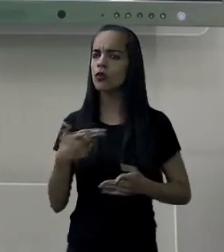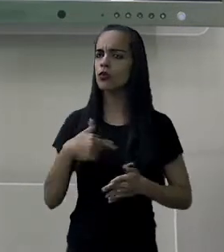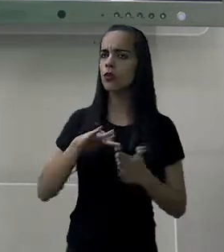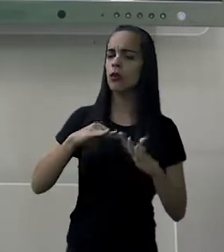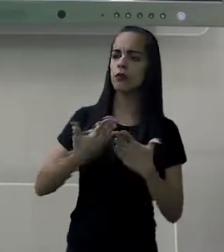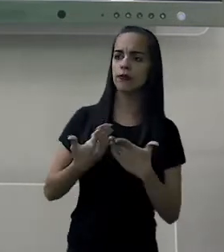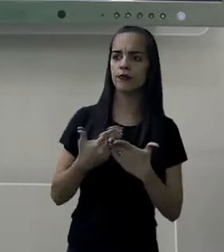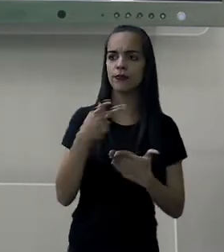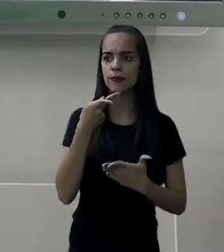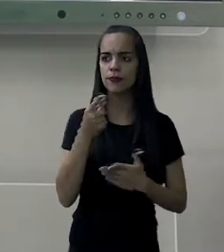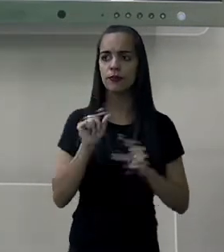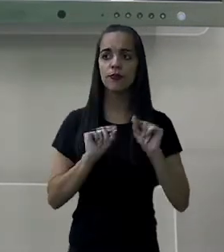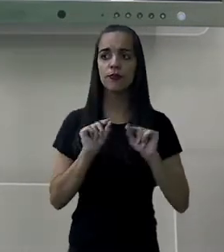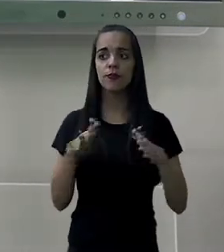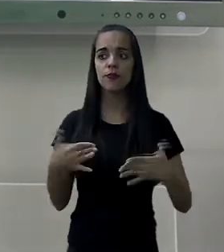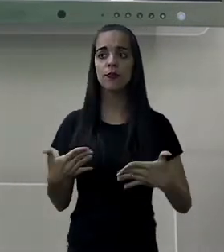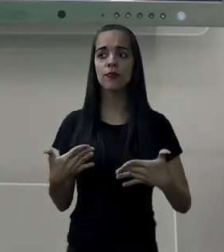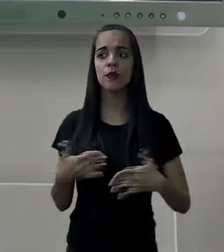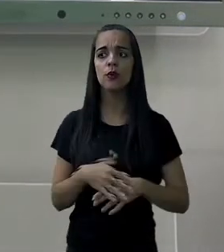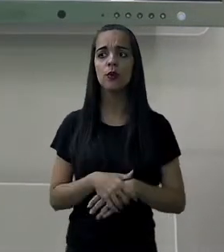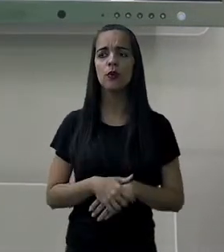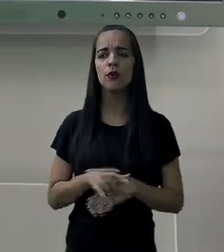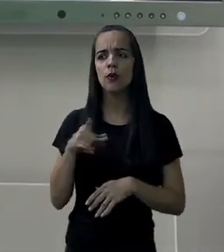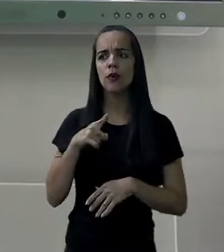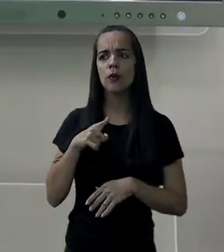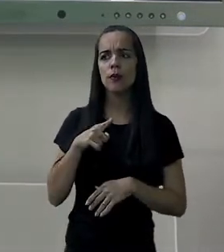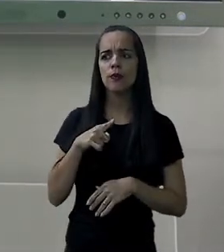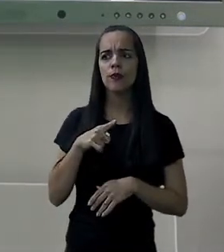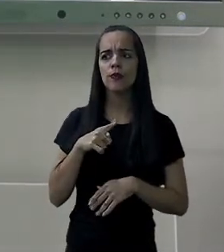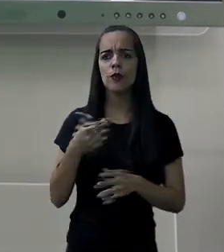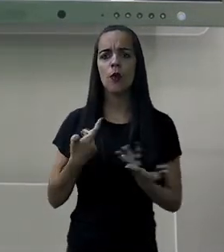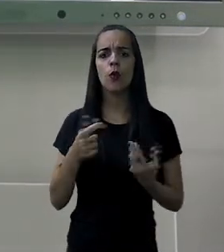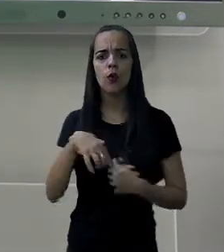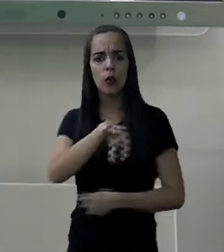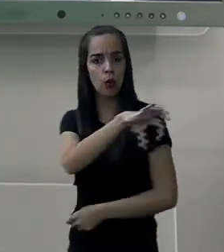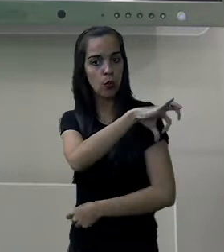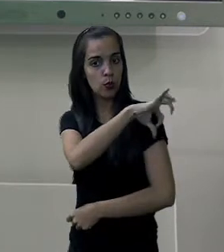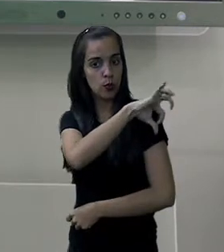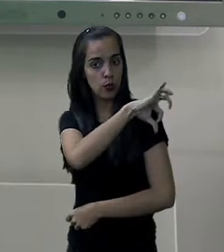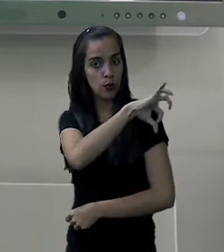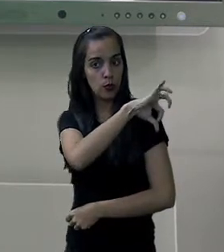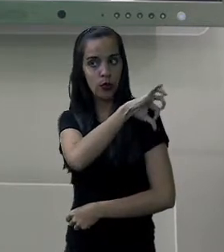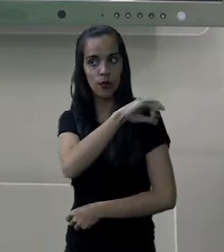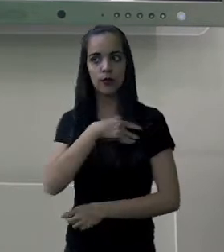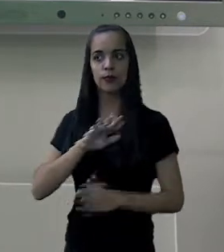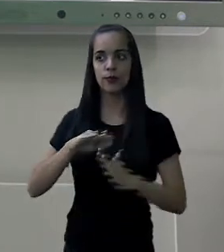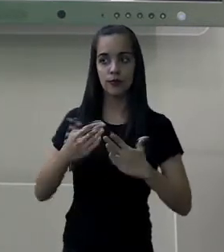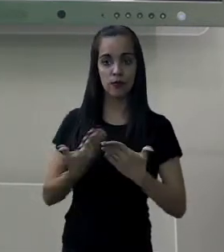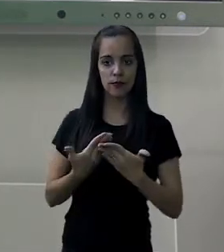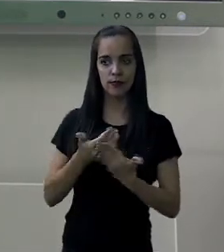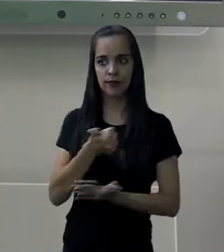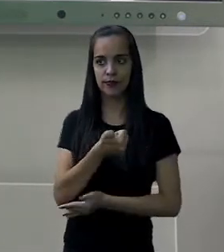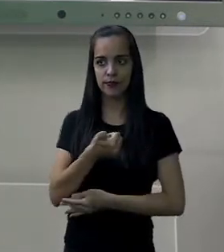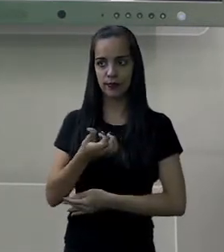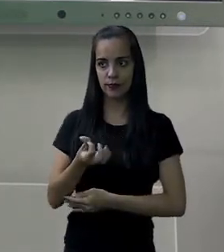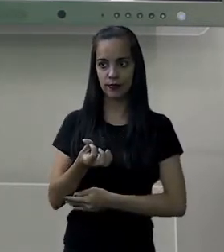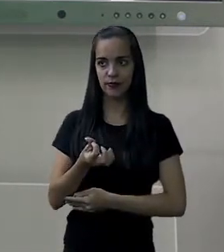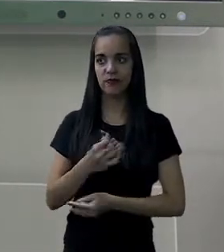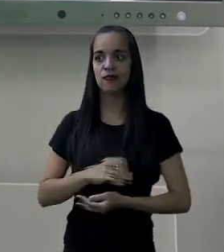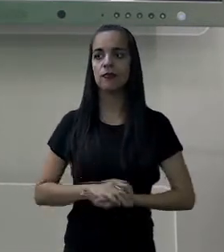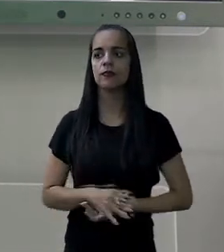número 16 para o 9º ano do ensino fundamental. Nós